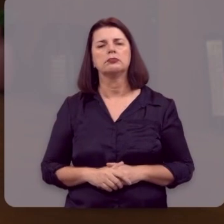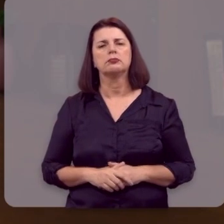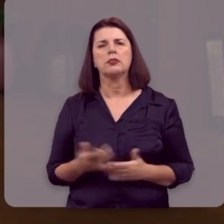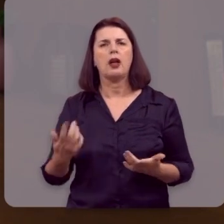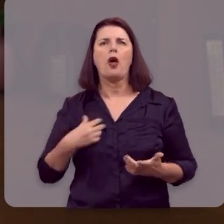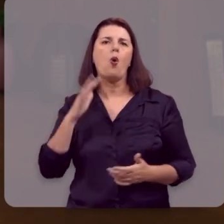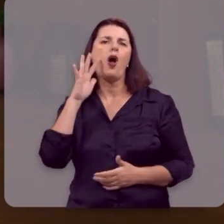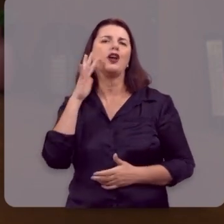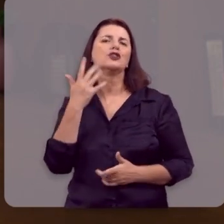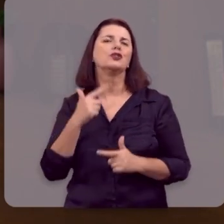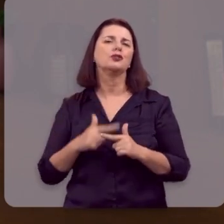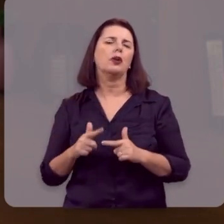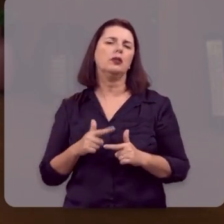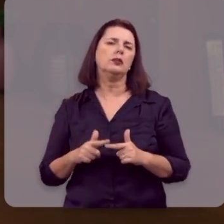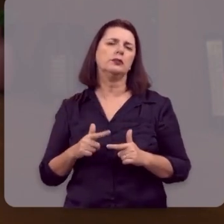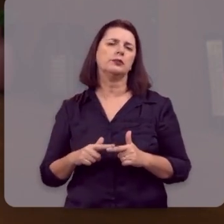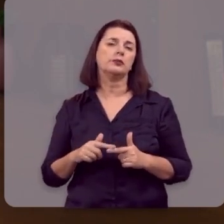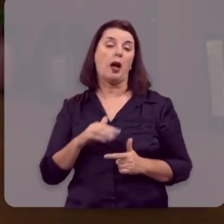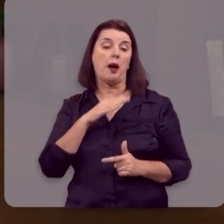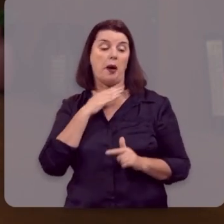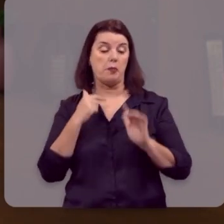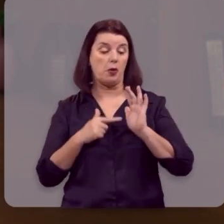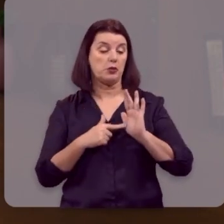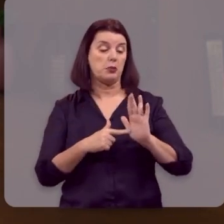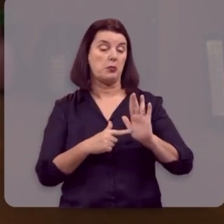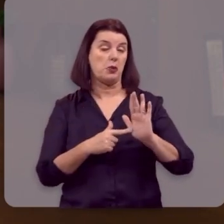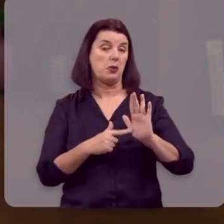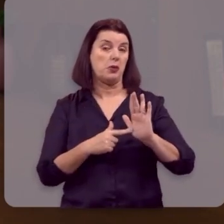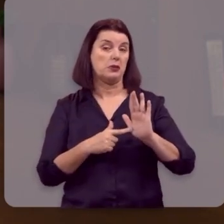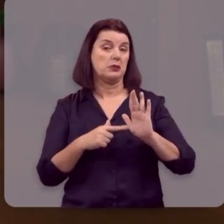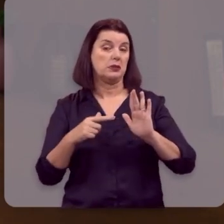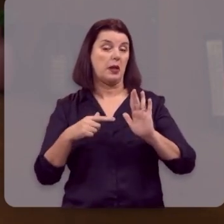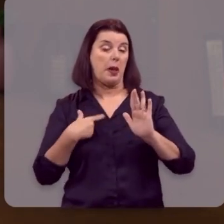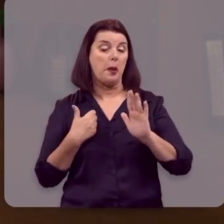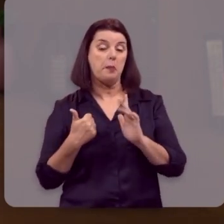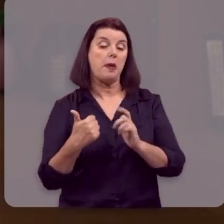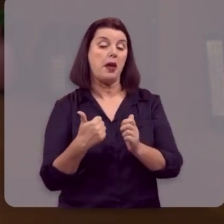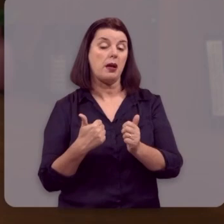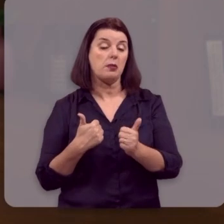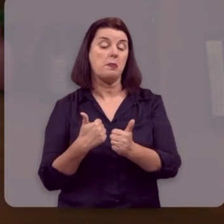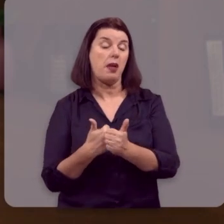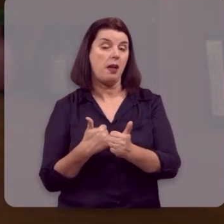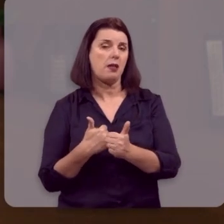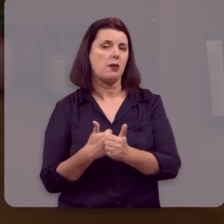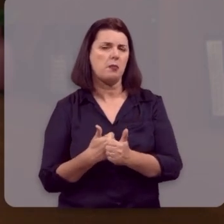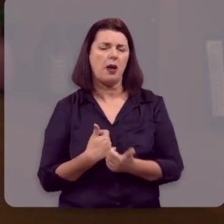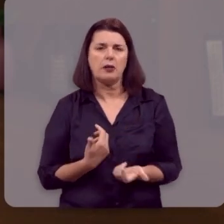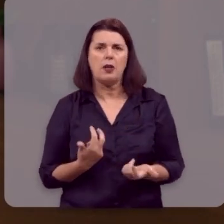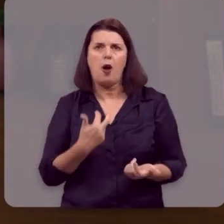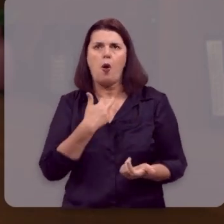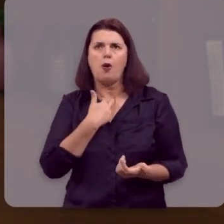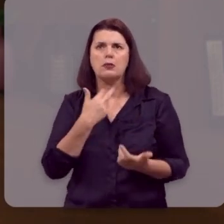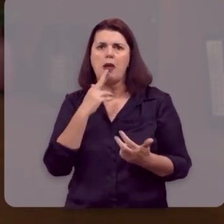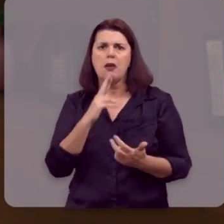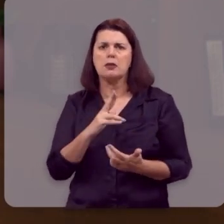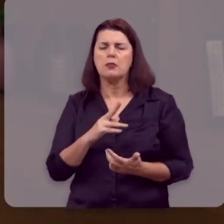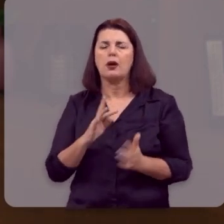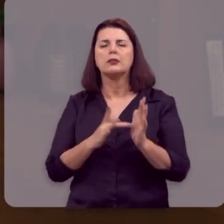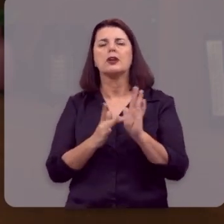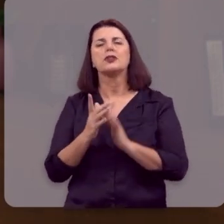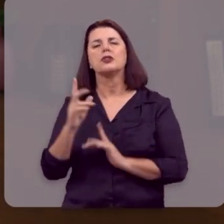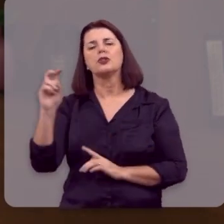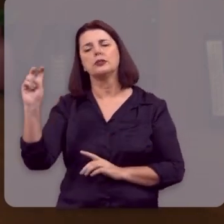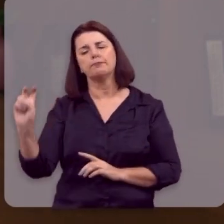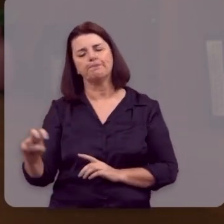Eles não resolvem o problema, a morte mostra para eles a sua carranca, eles não veem uma saída. Mas Jesus vem ao encontro